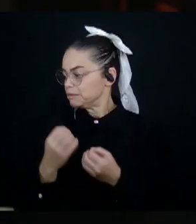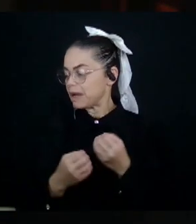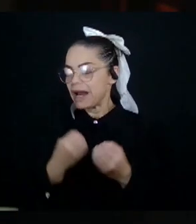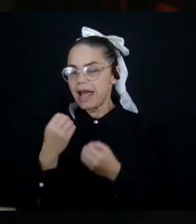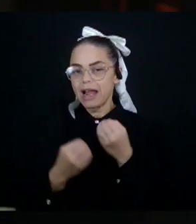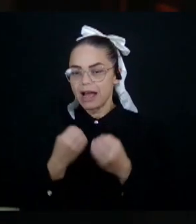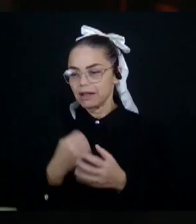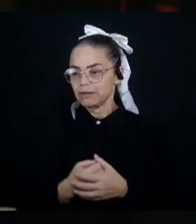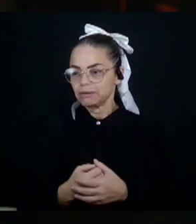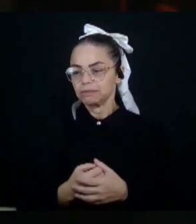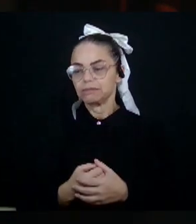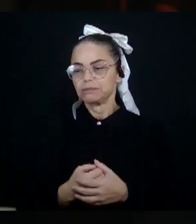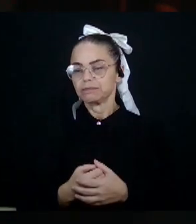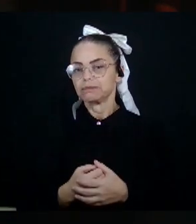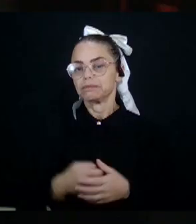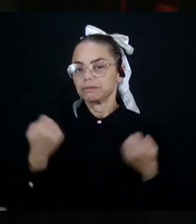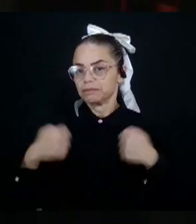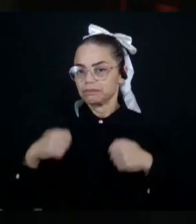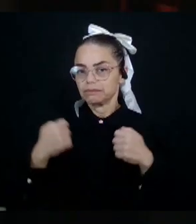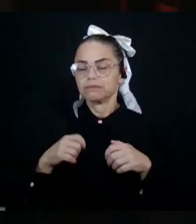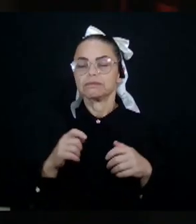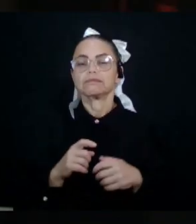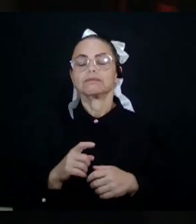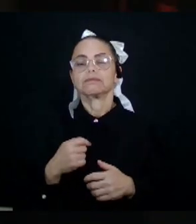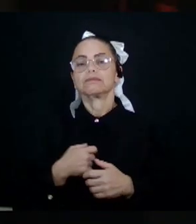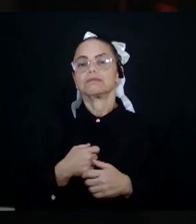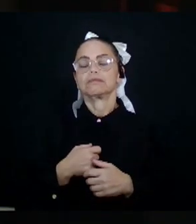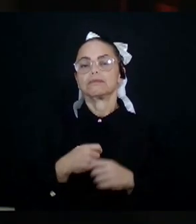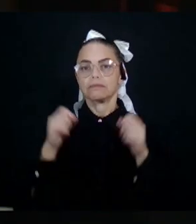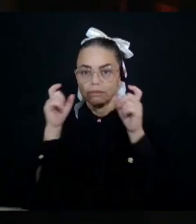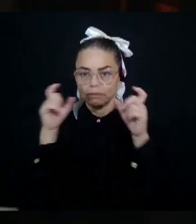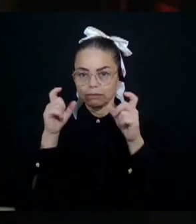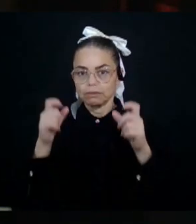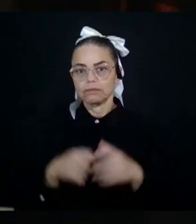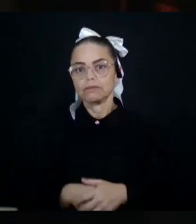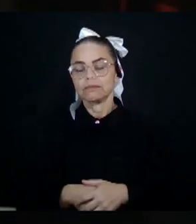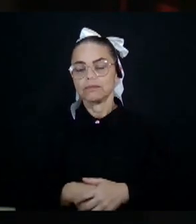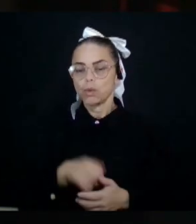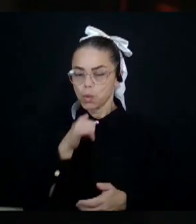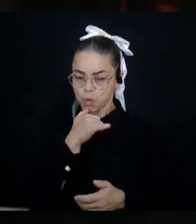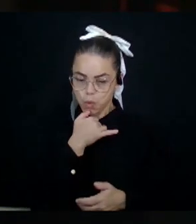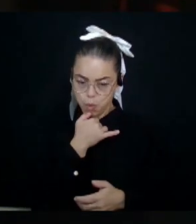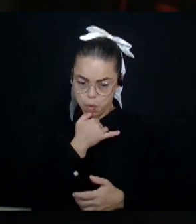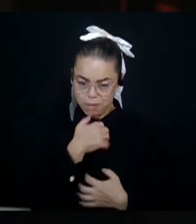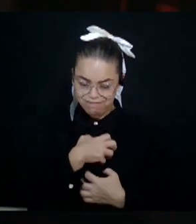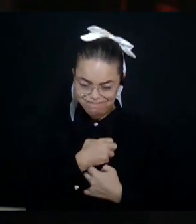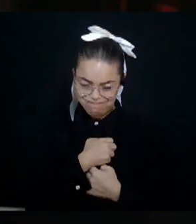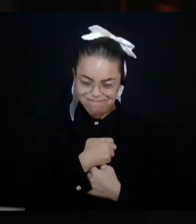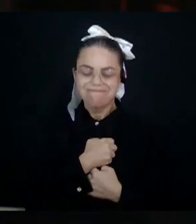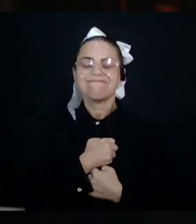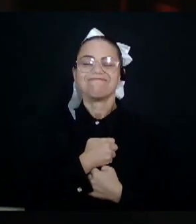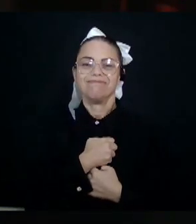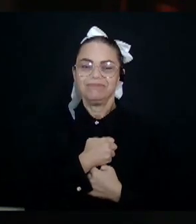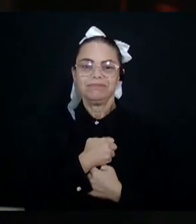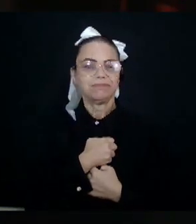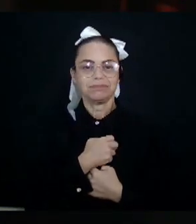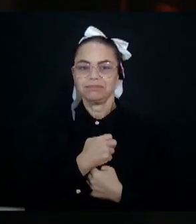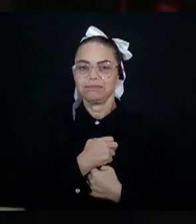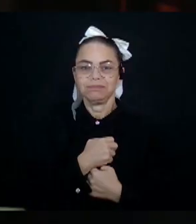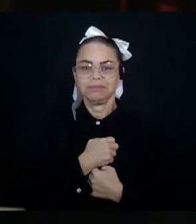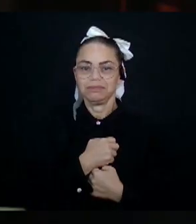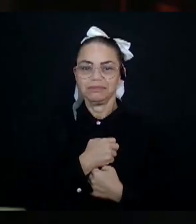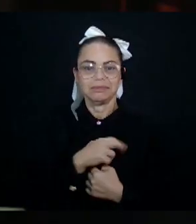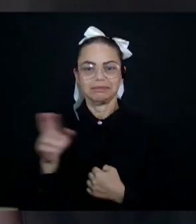gente precisa acender um alerta que essa tristeza ela não passa.